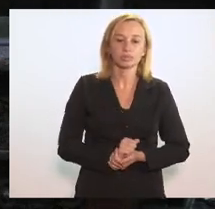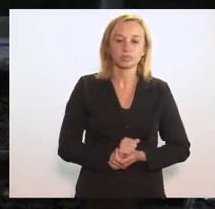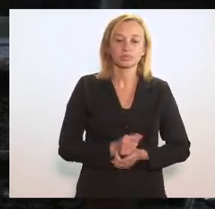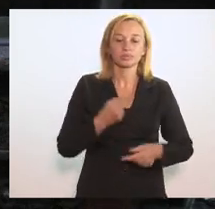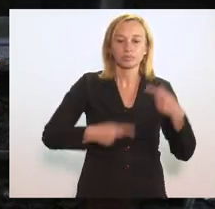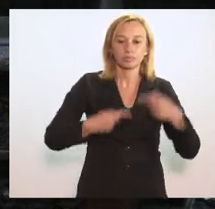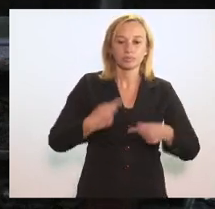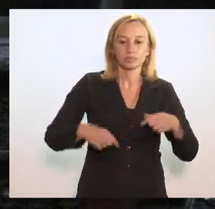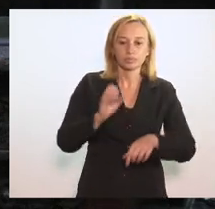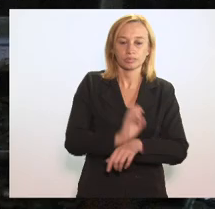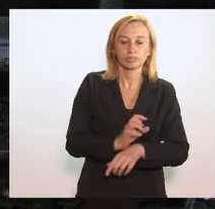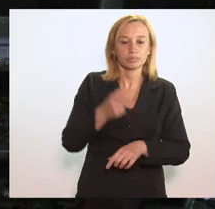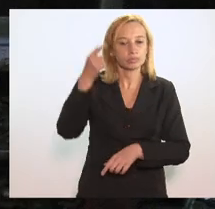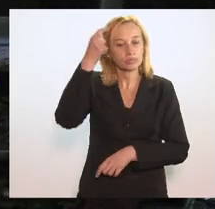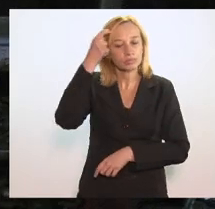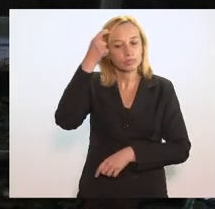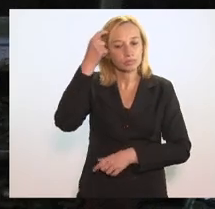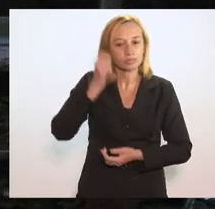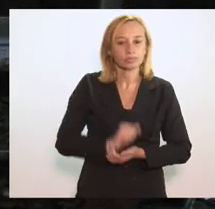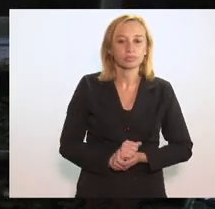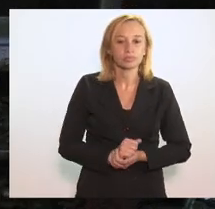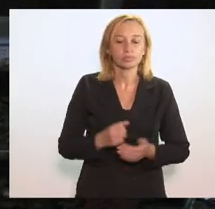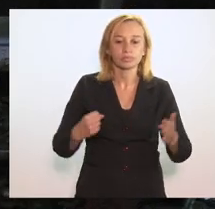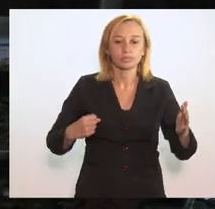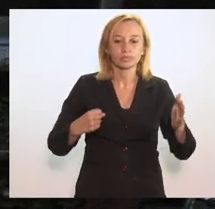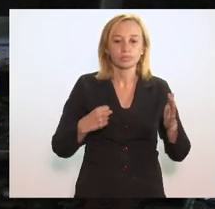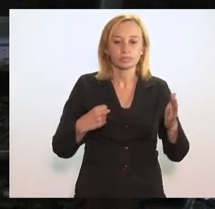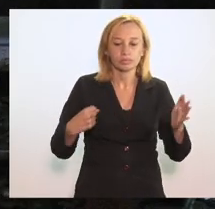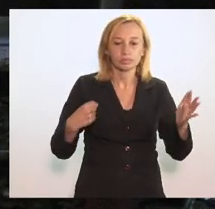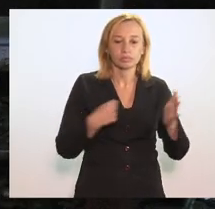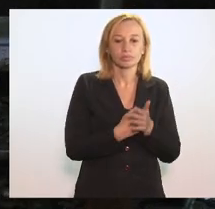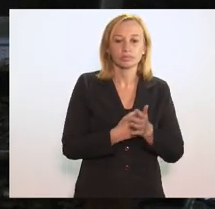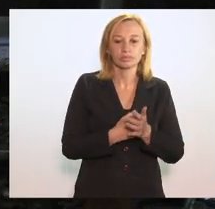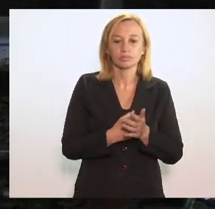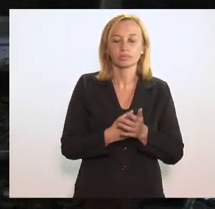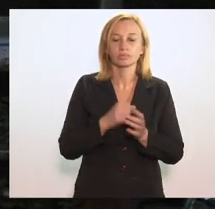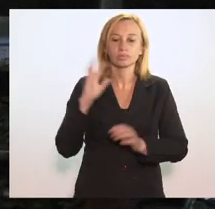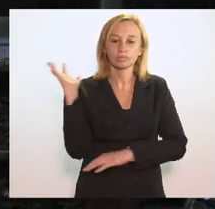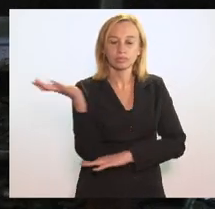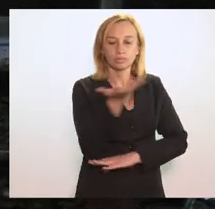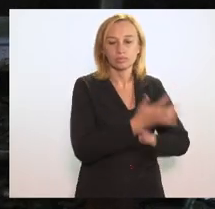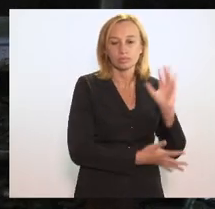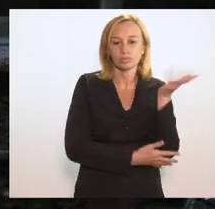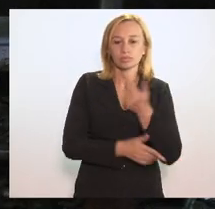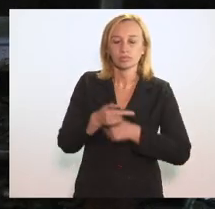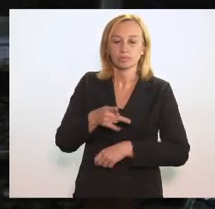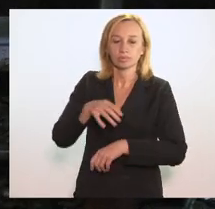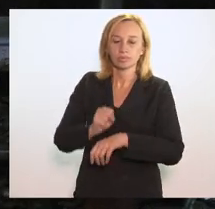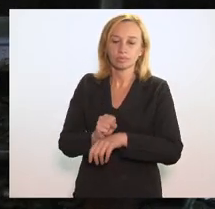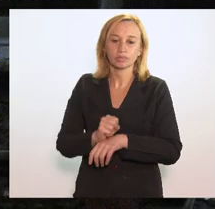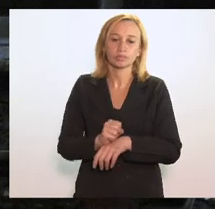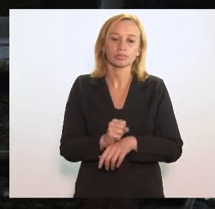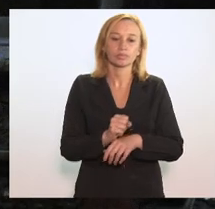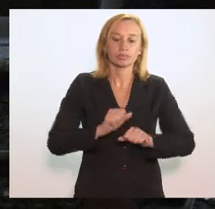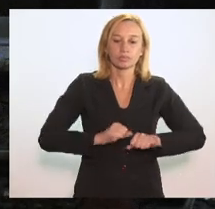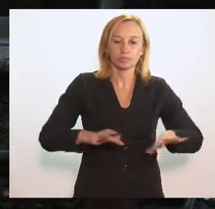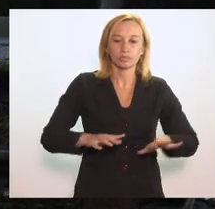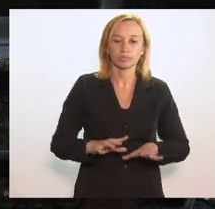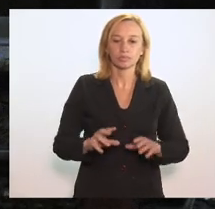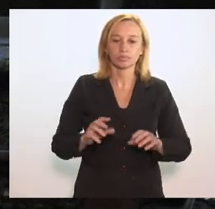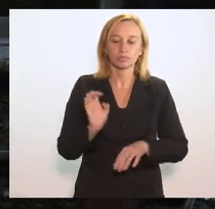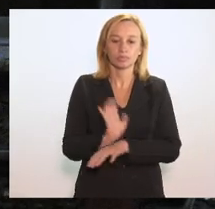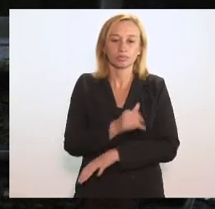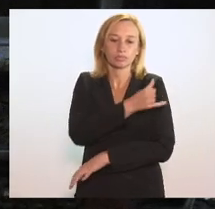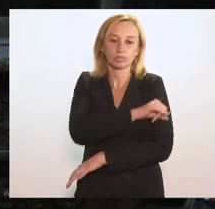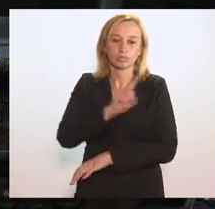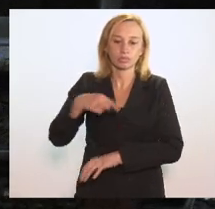política estadual de conscientização dos impactos ambientais, econômicos e sociais pós-pandemia no âmbito do Estado do Rio de Janeiro e da outras providências.